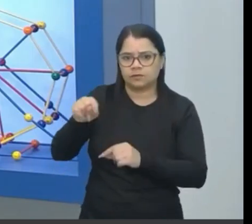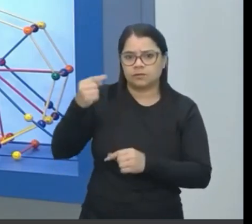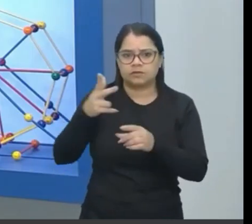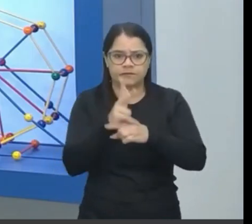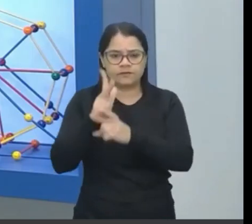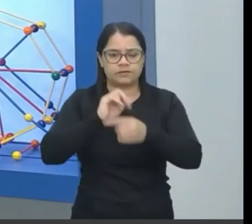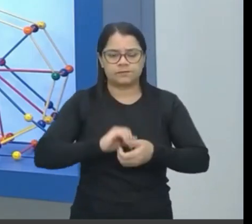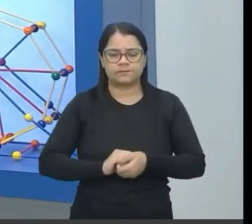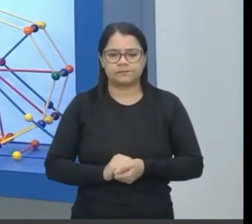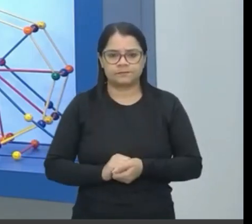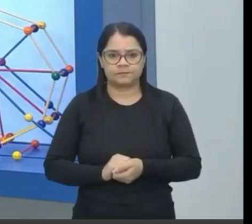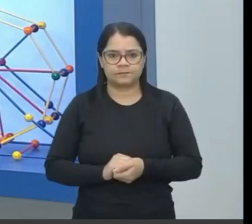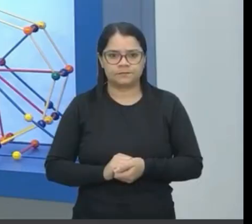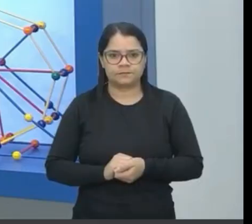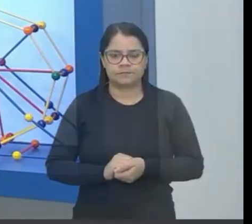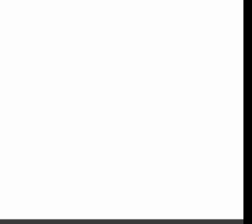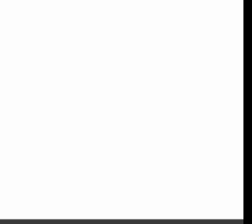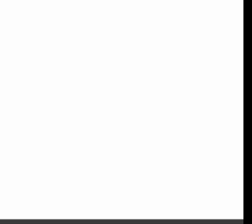vídeo.